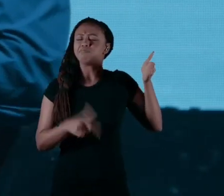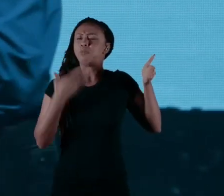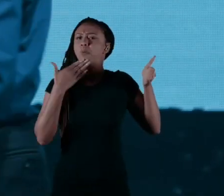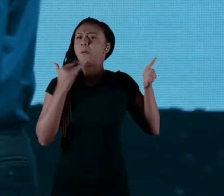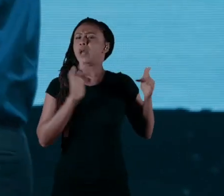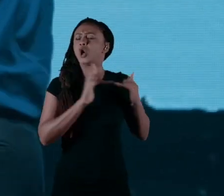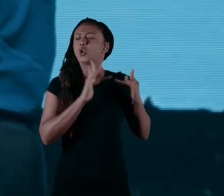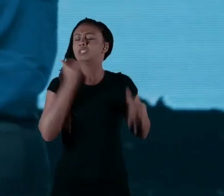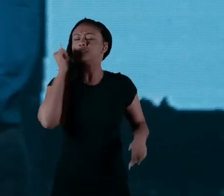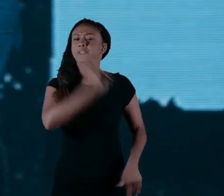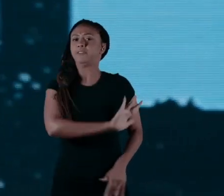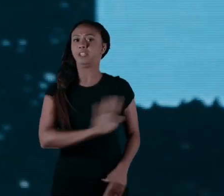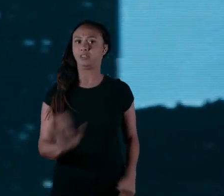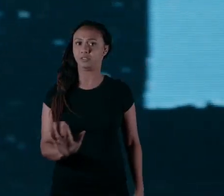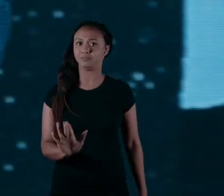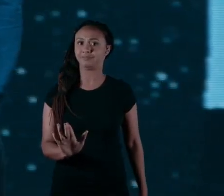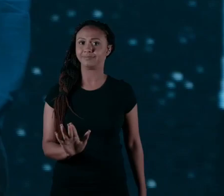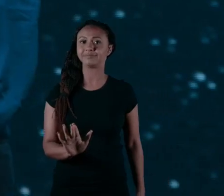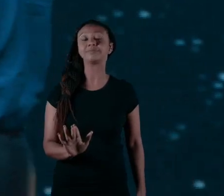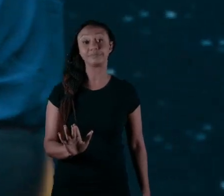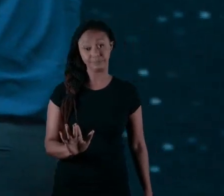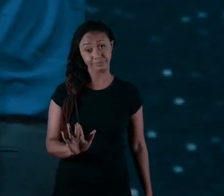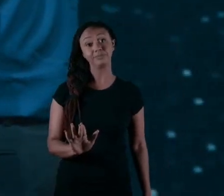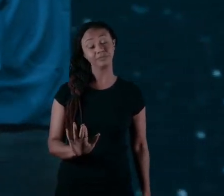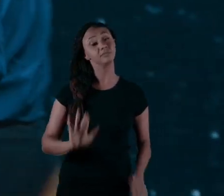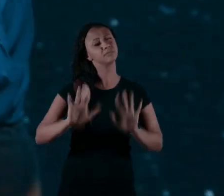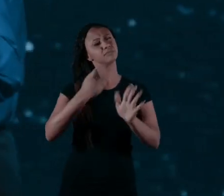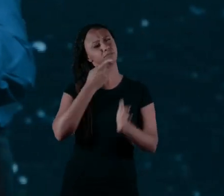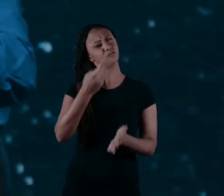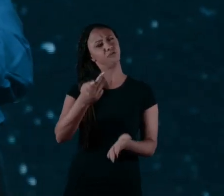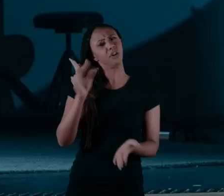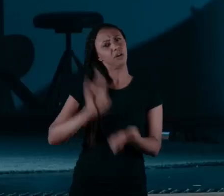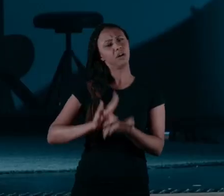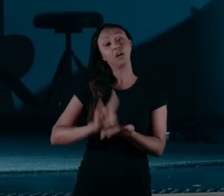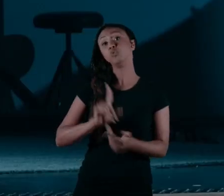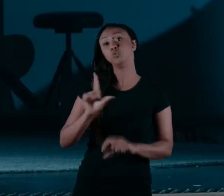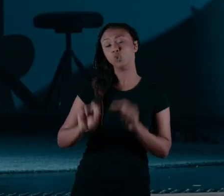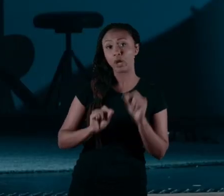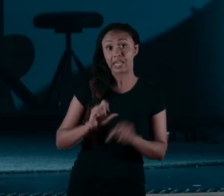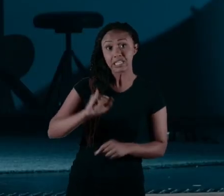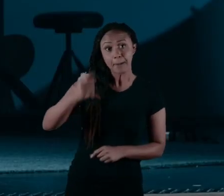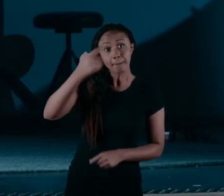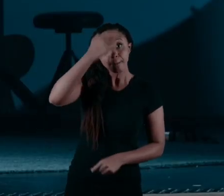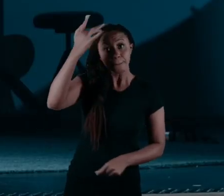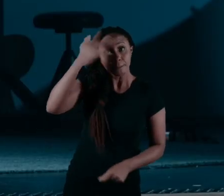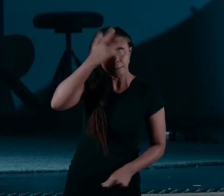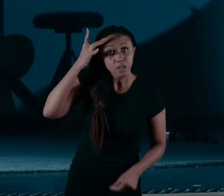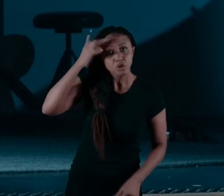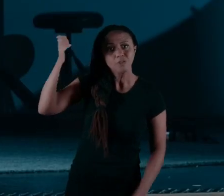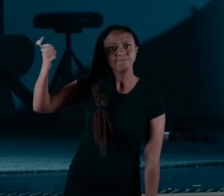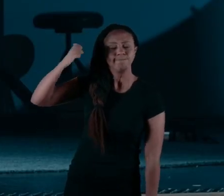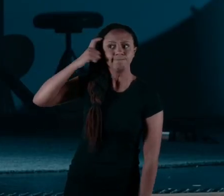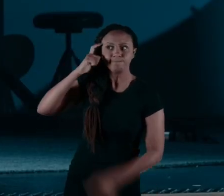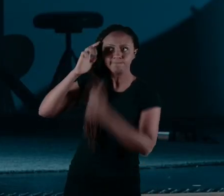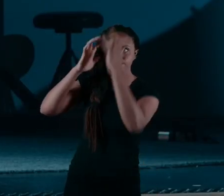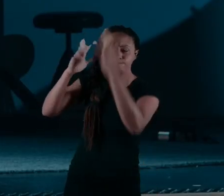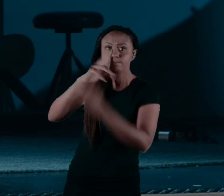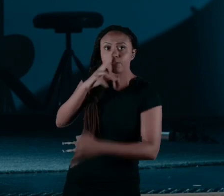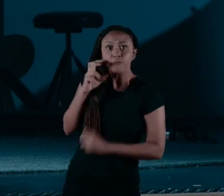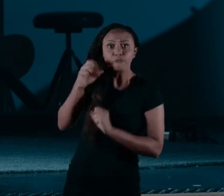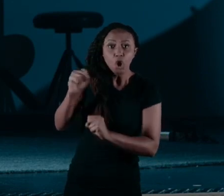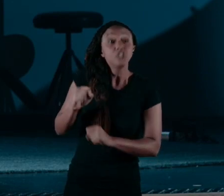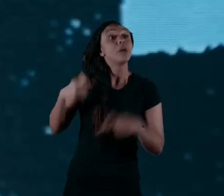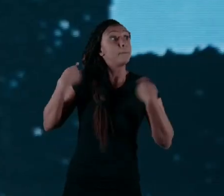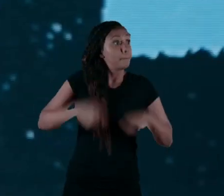justiça. Mas eu quero dizer para você que uma mente forte, ela entende que ela precisa estar em contato